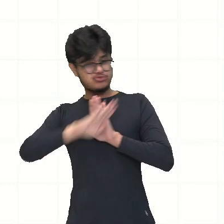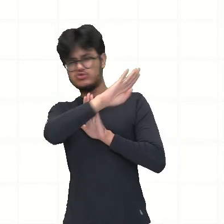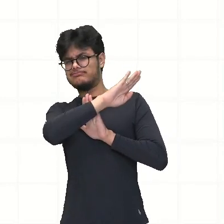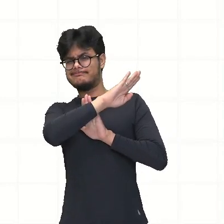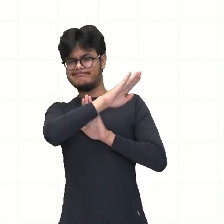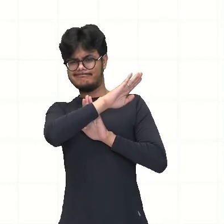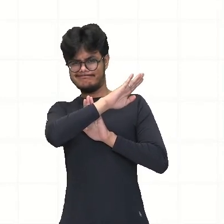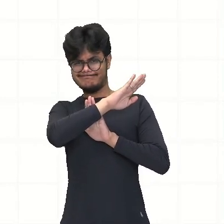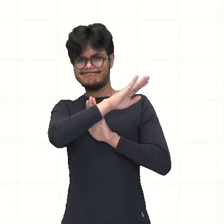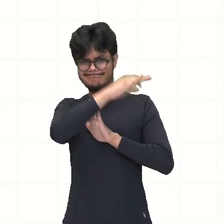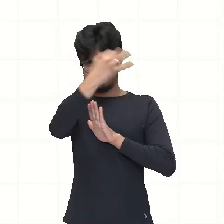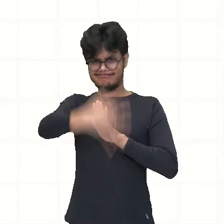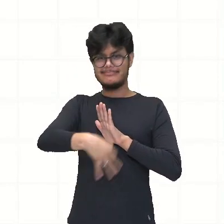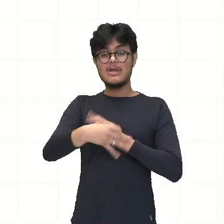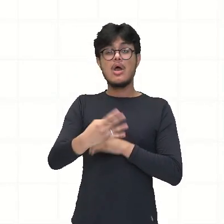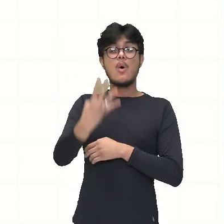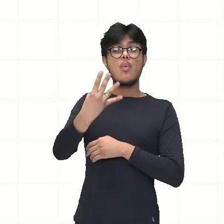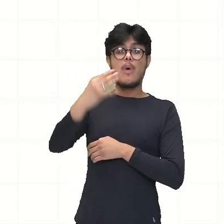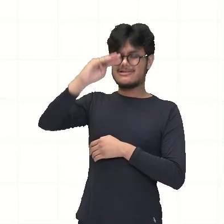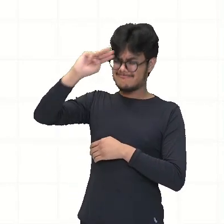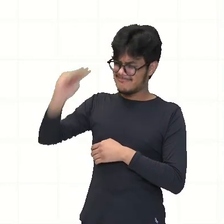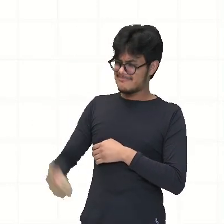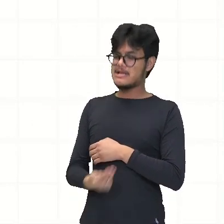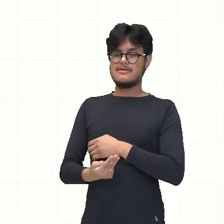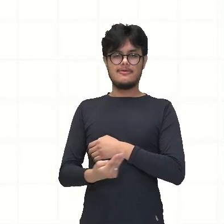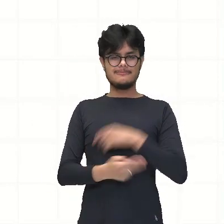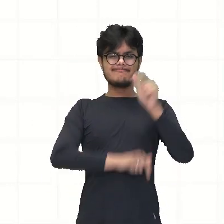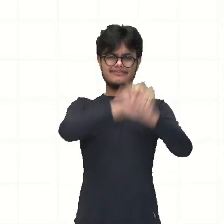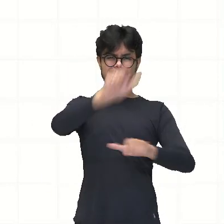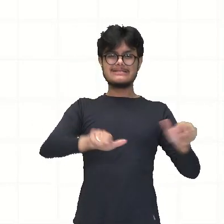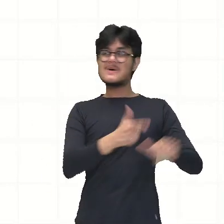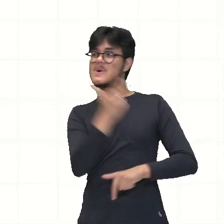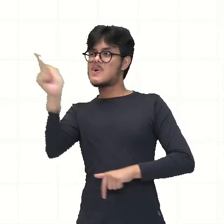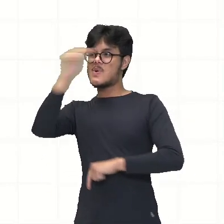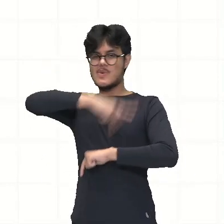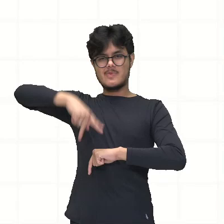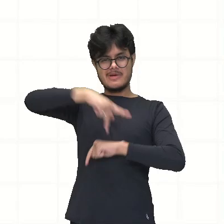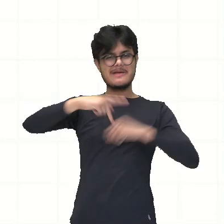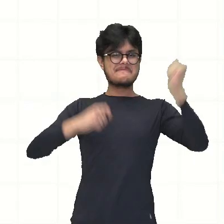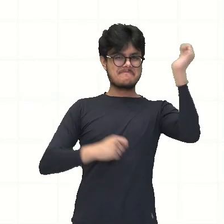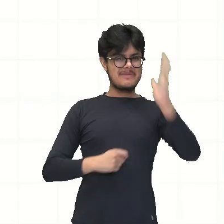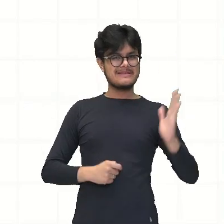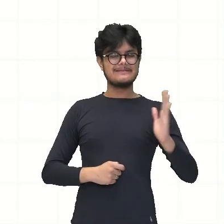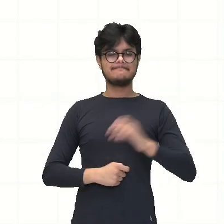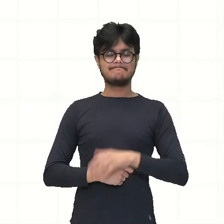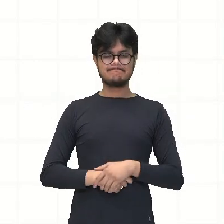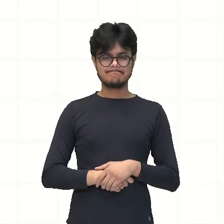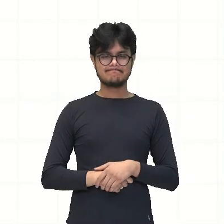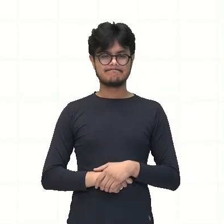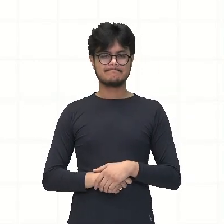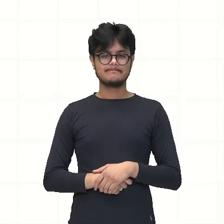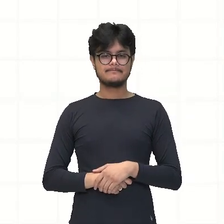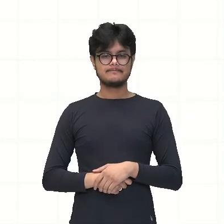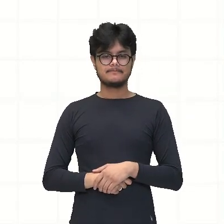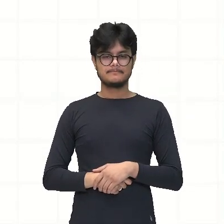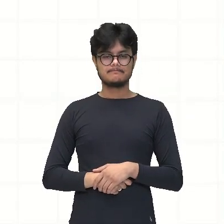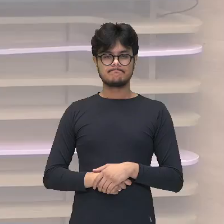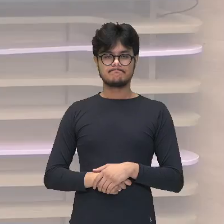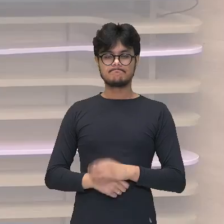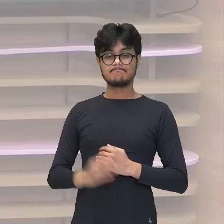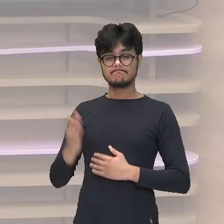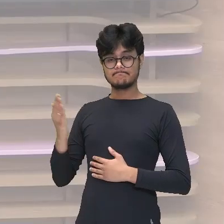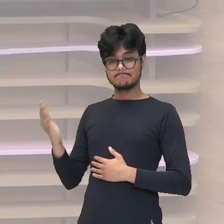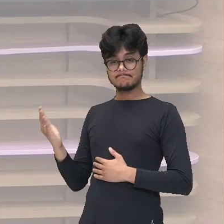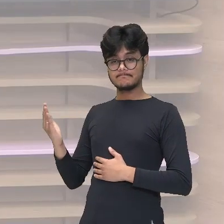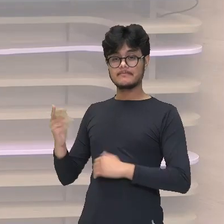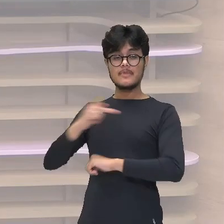bom? Com mais de 4 milhões de imigrantes, certo? Indo aí para esses países